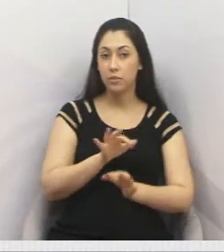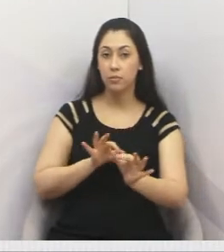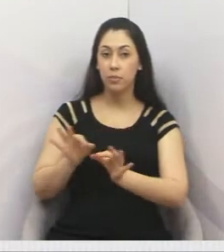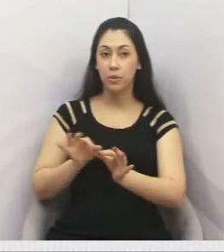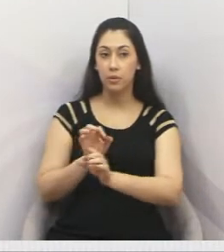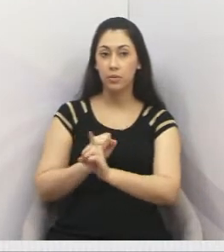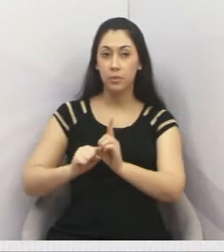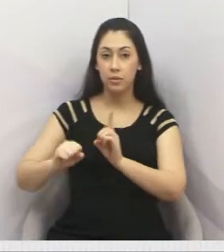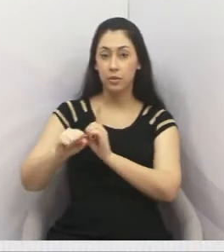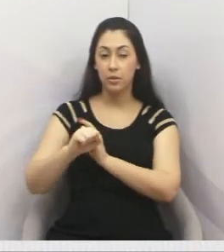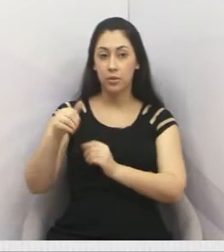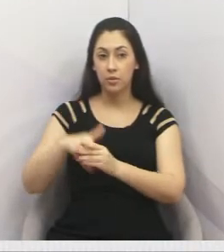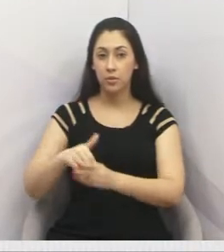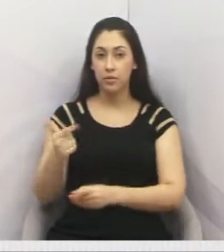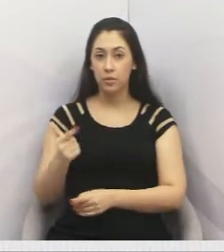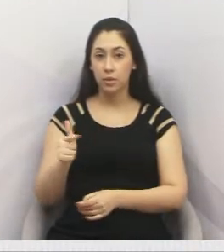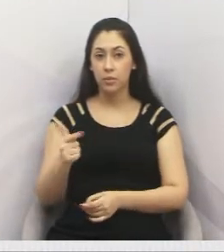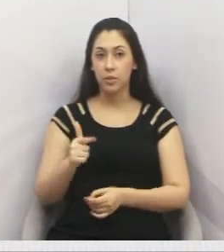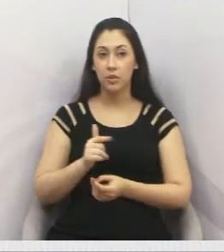sociedade civil em branco.